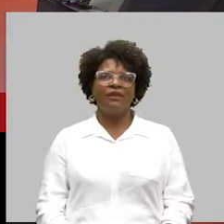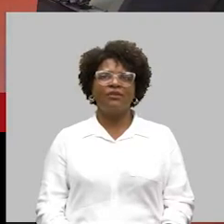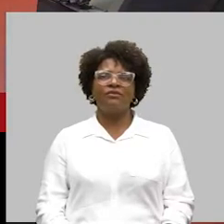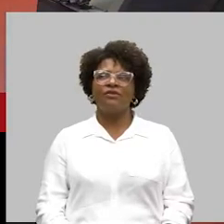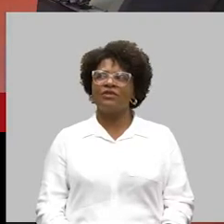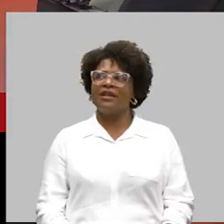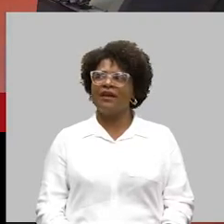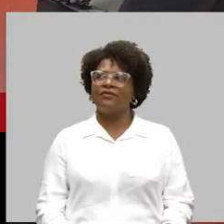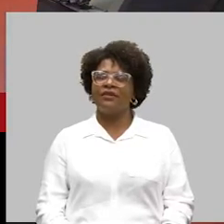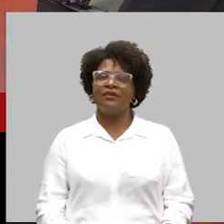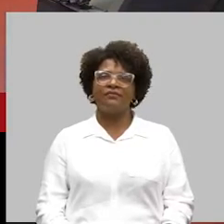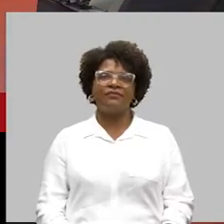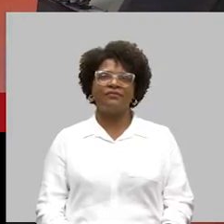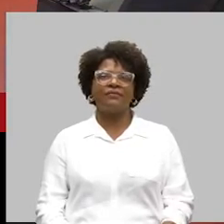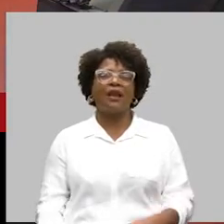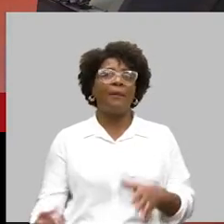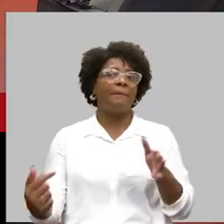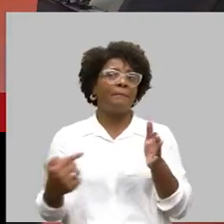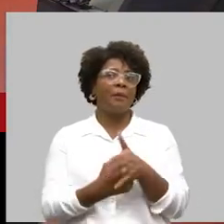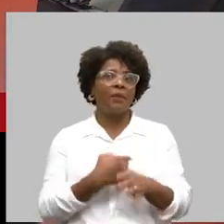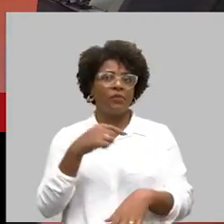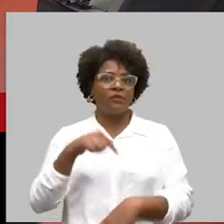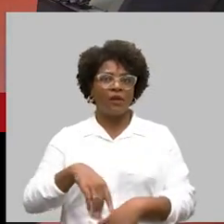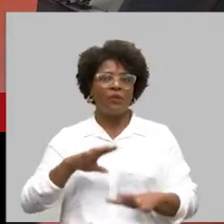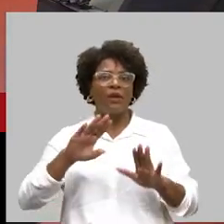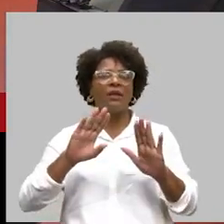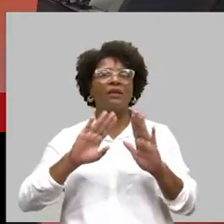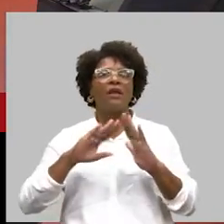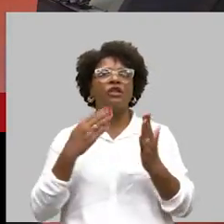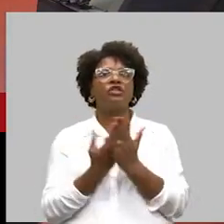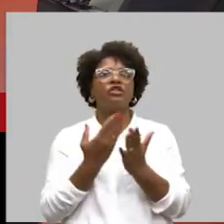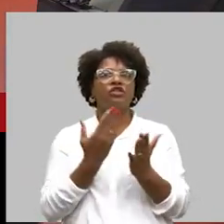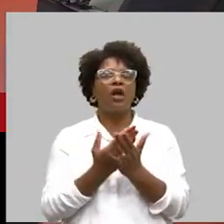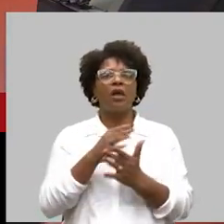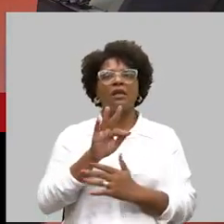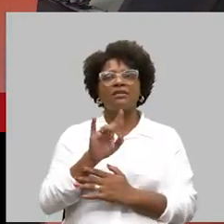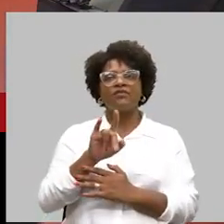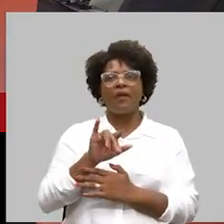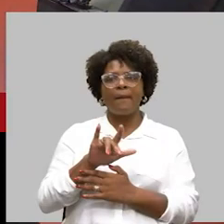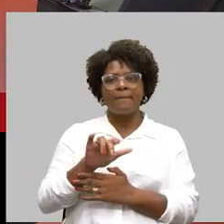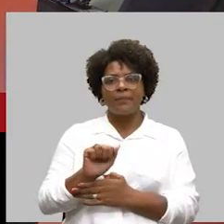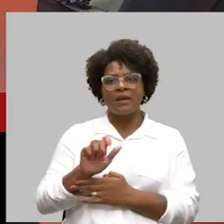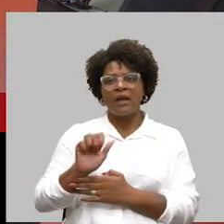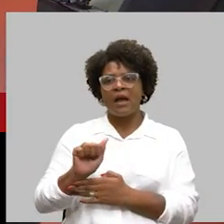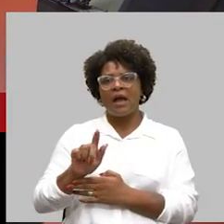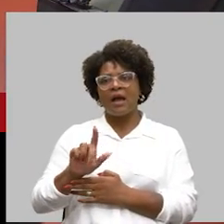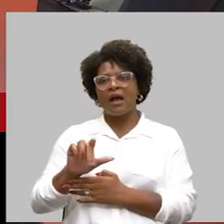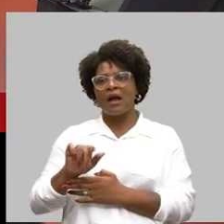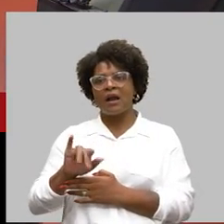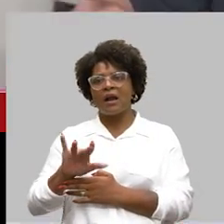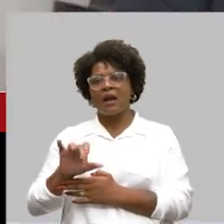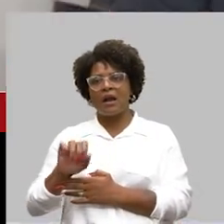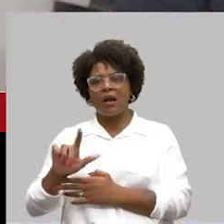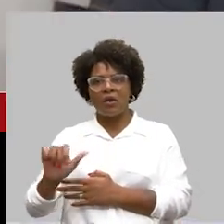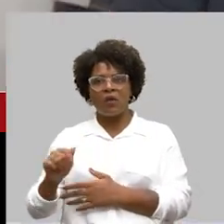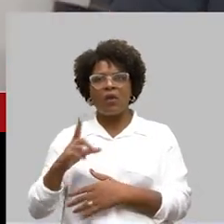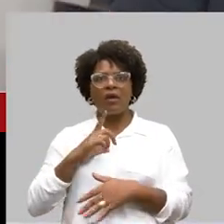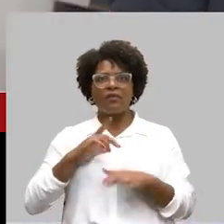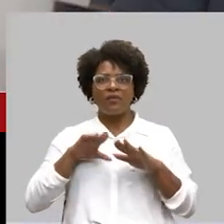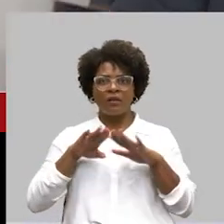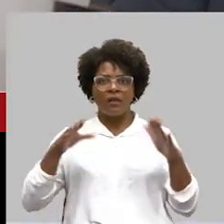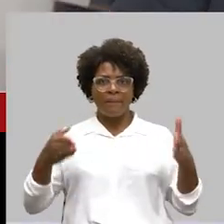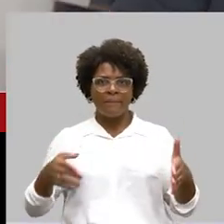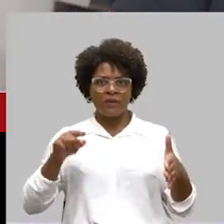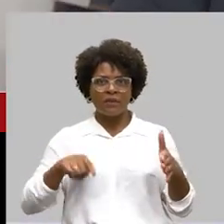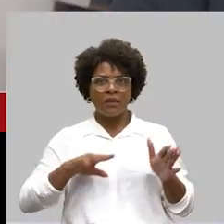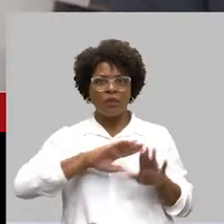Ok tô aqui perguntando das escolas família agrícola mas as escolas família agrícola vão vão compondo as mesas aqui ao